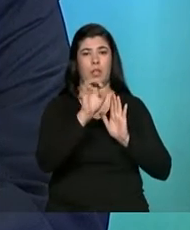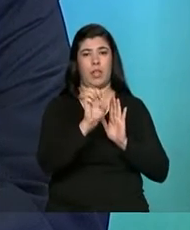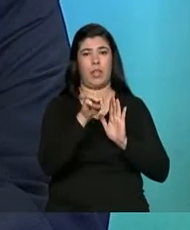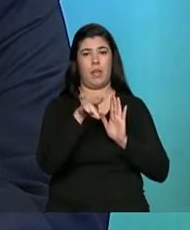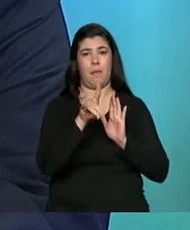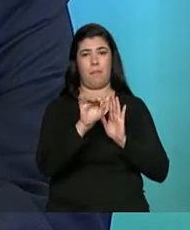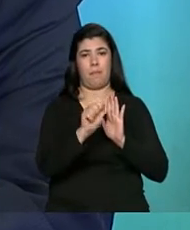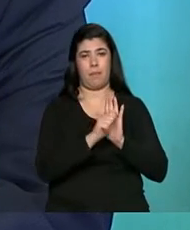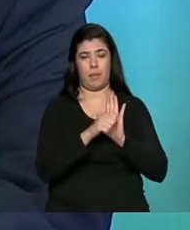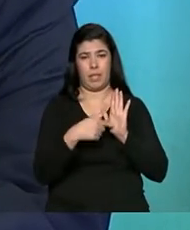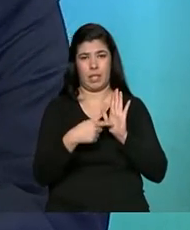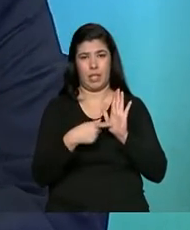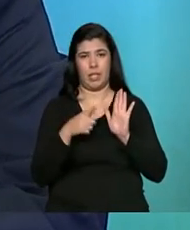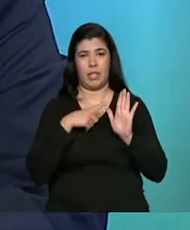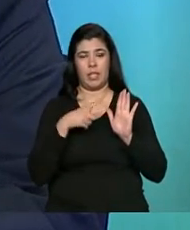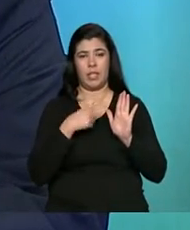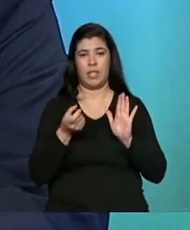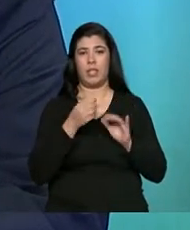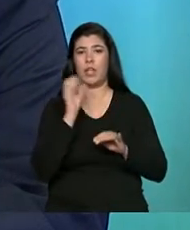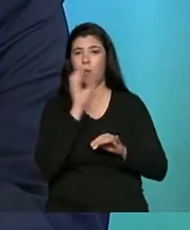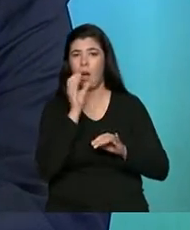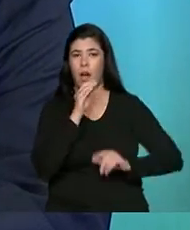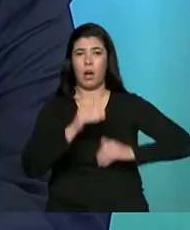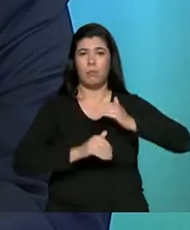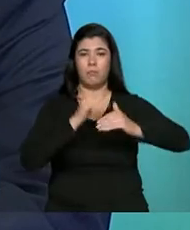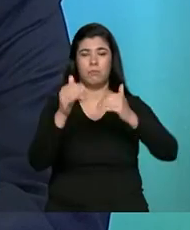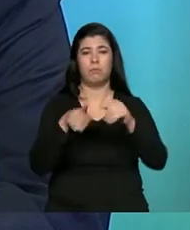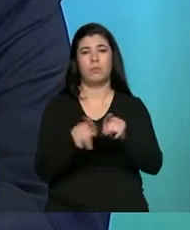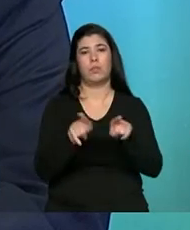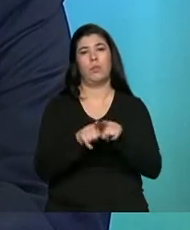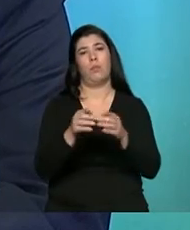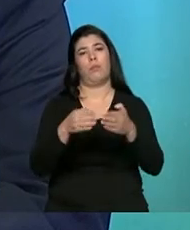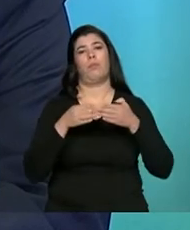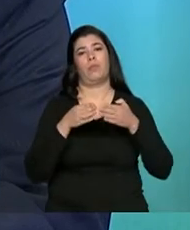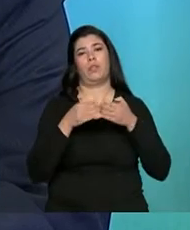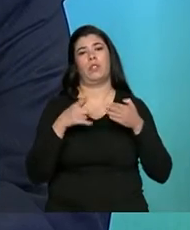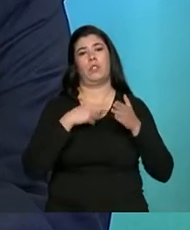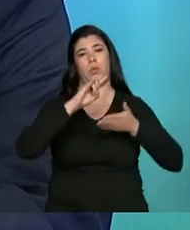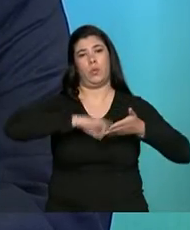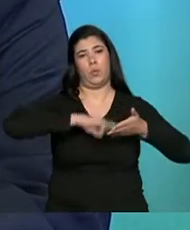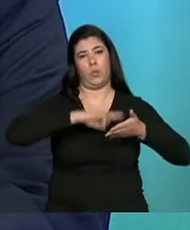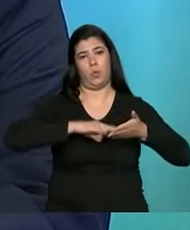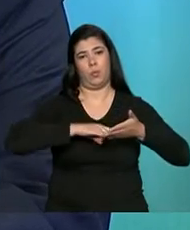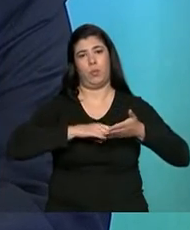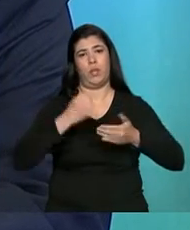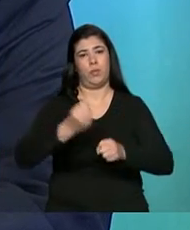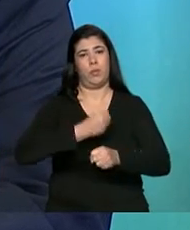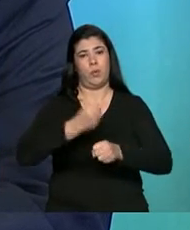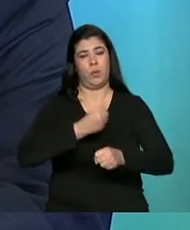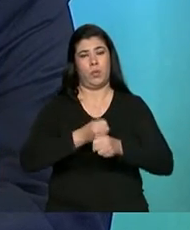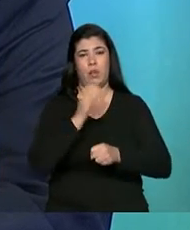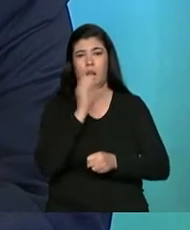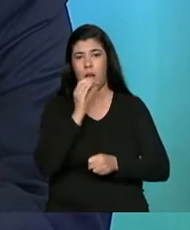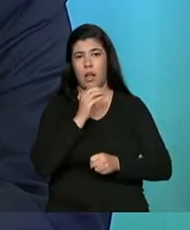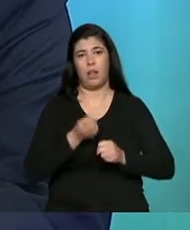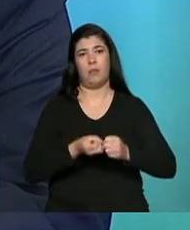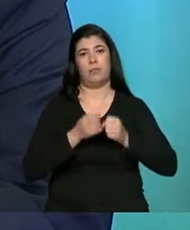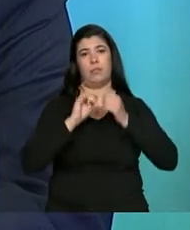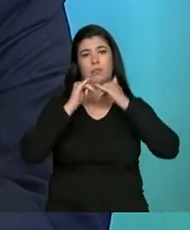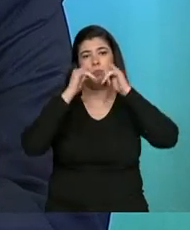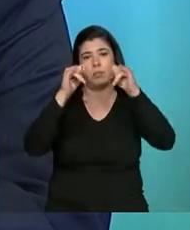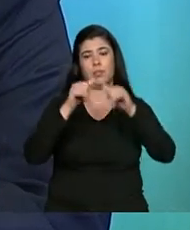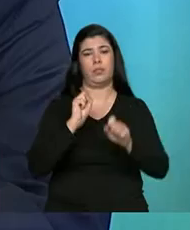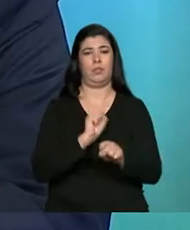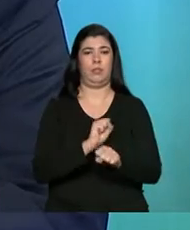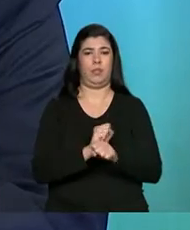estabeleça um fast track para os licenciamentos das obras estruturantes o tanto nós esperamos